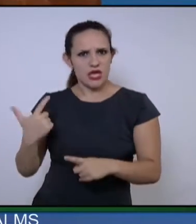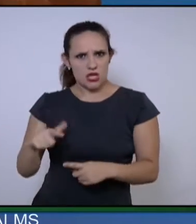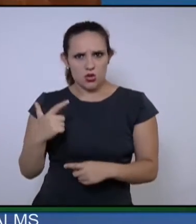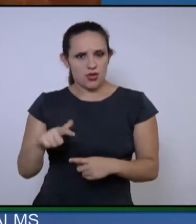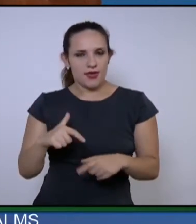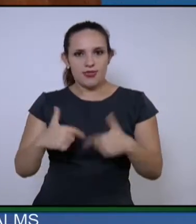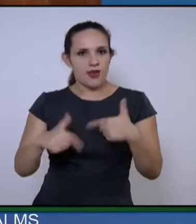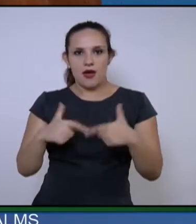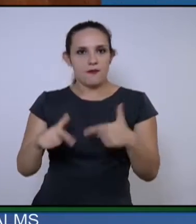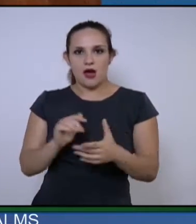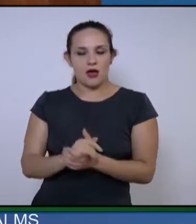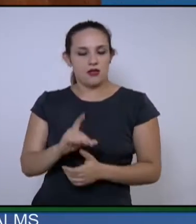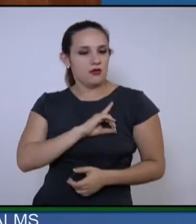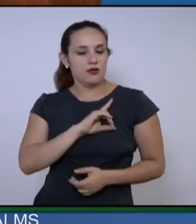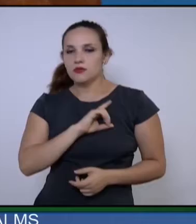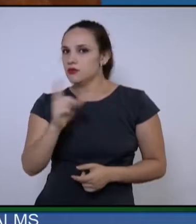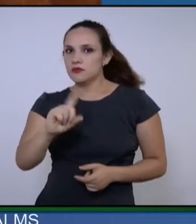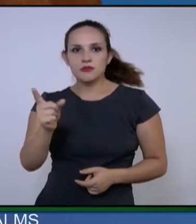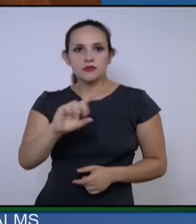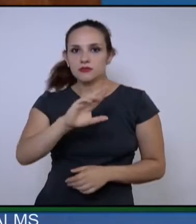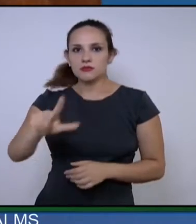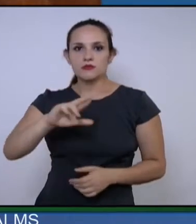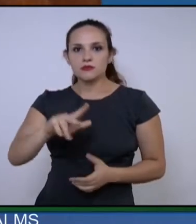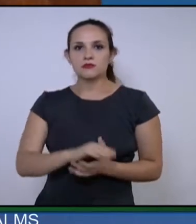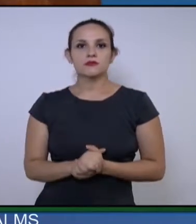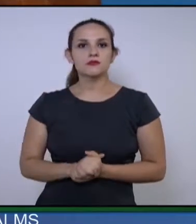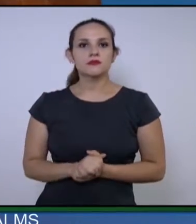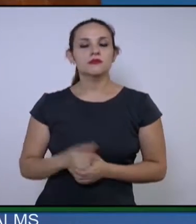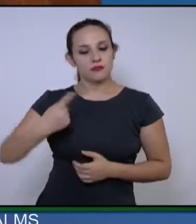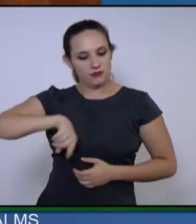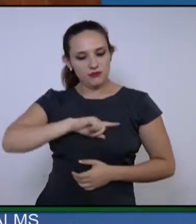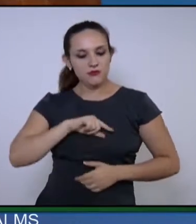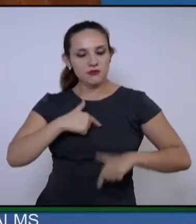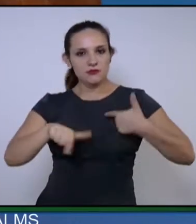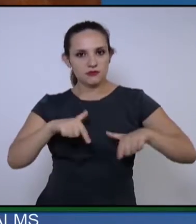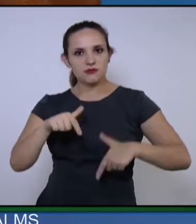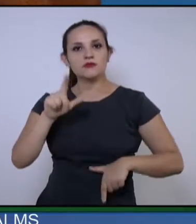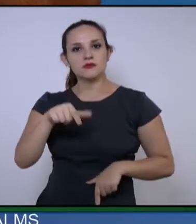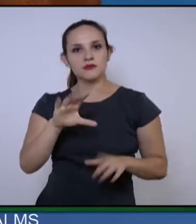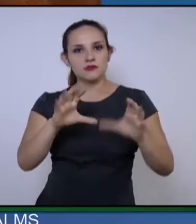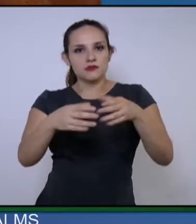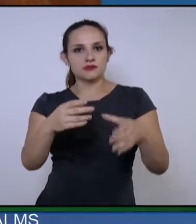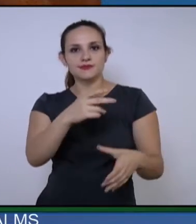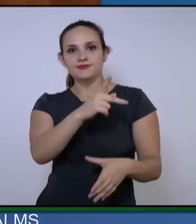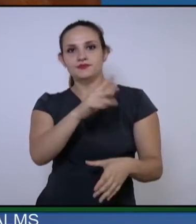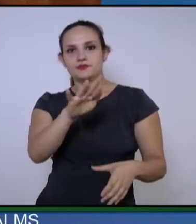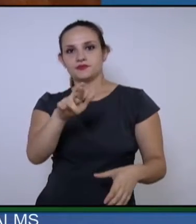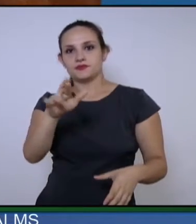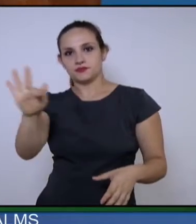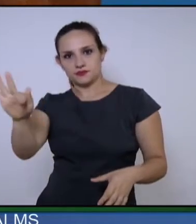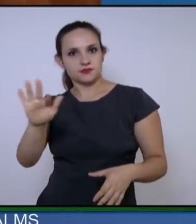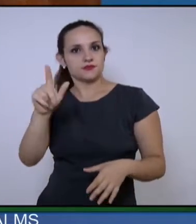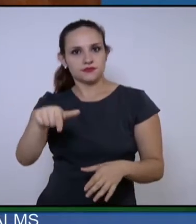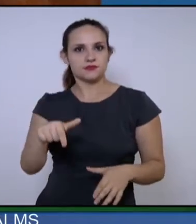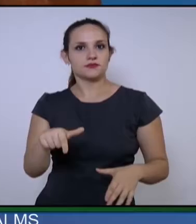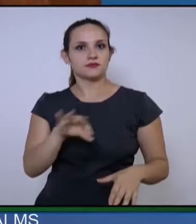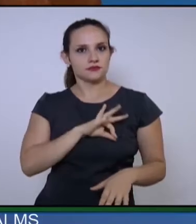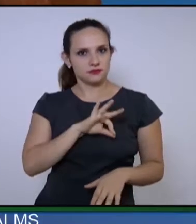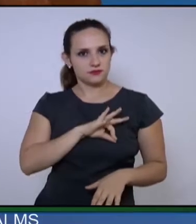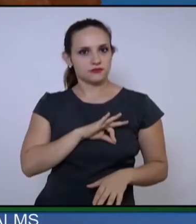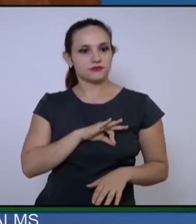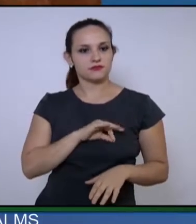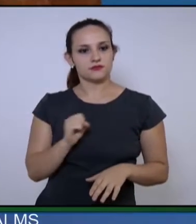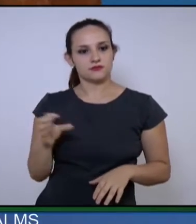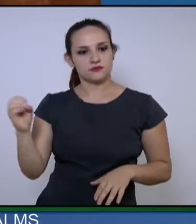trabalho dos abnegados agentes federais, dos nossos policiais rodoviários federais ou dos policiais federais, mas porque